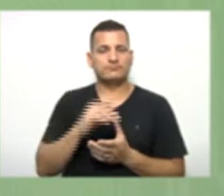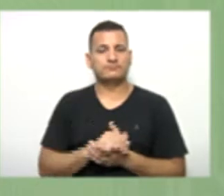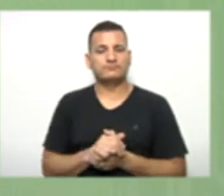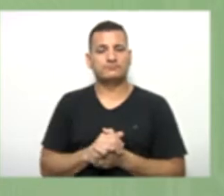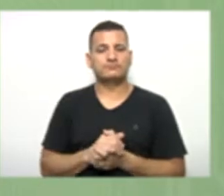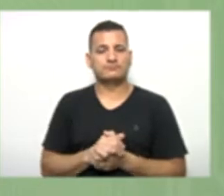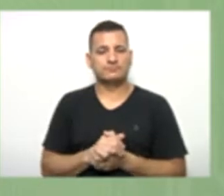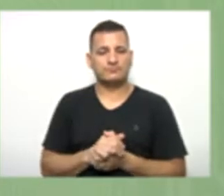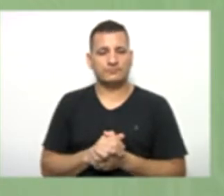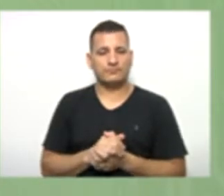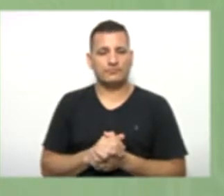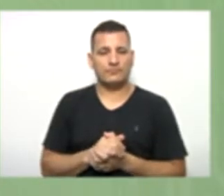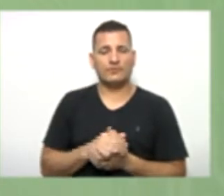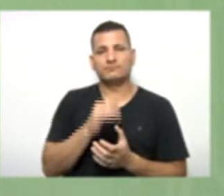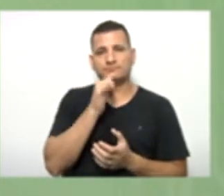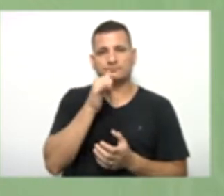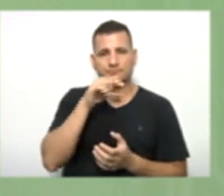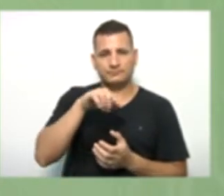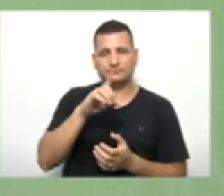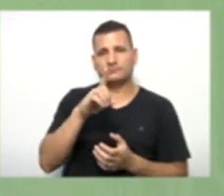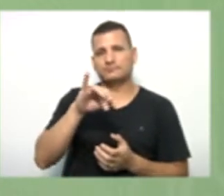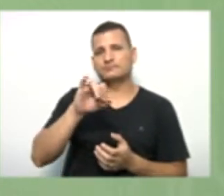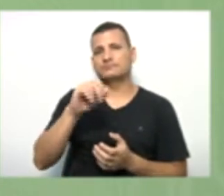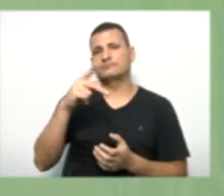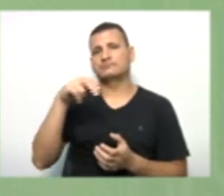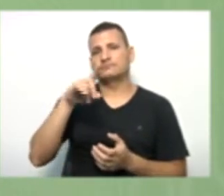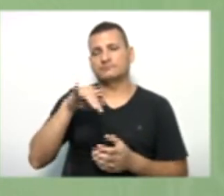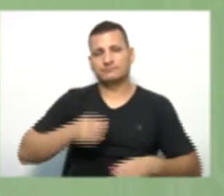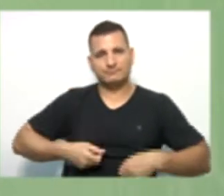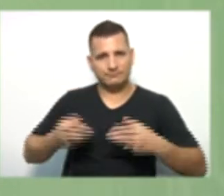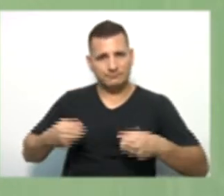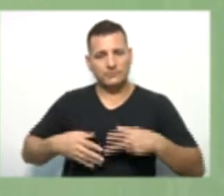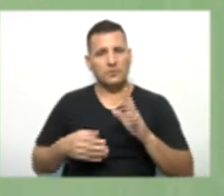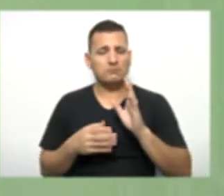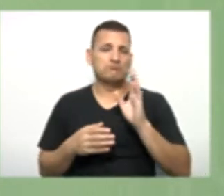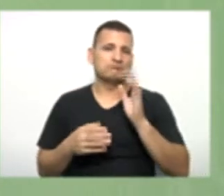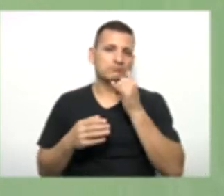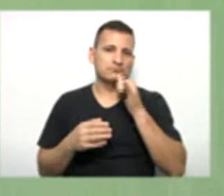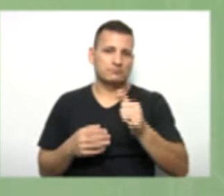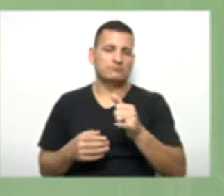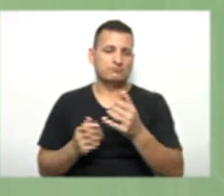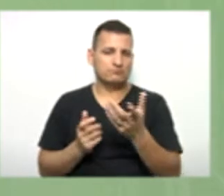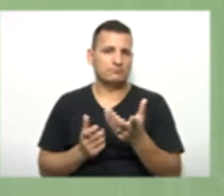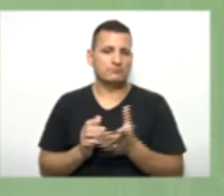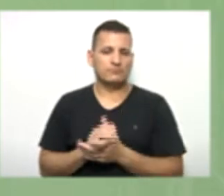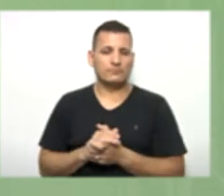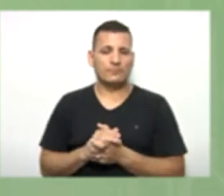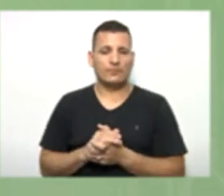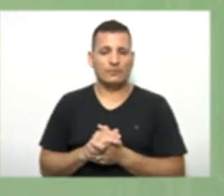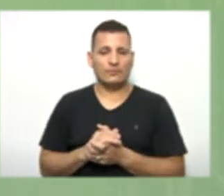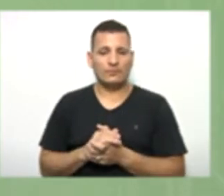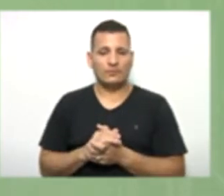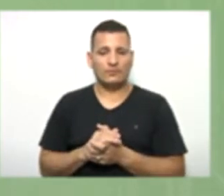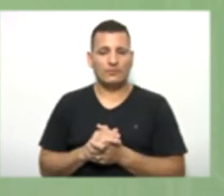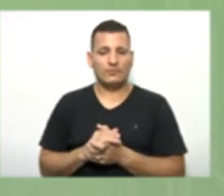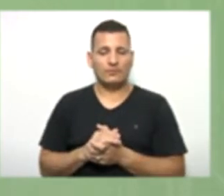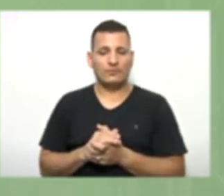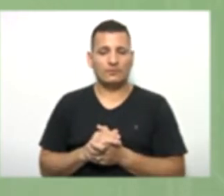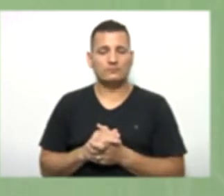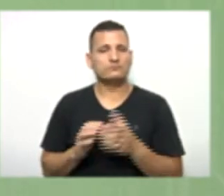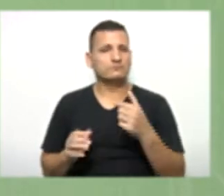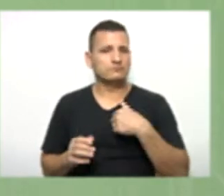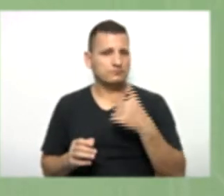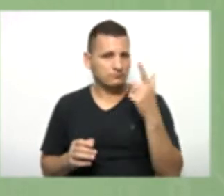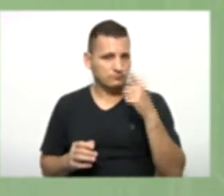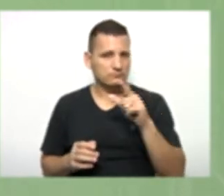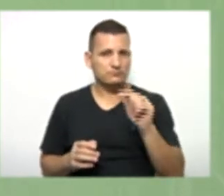um exemplo aqui de dispêndio. Despesas gerais, que é energia elétrica. Para que eu consiga fazer